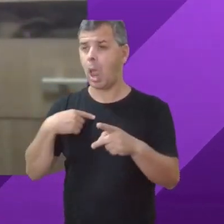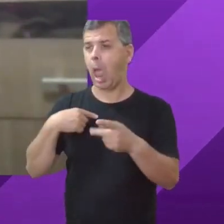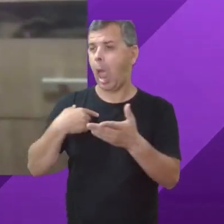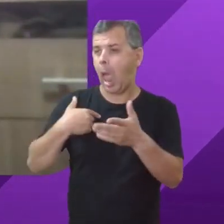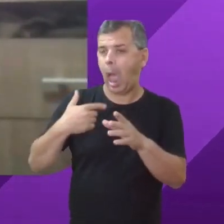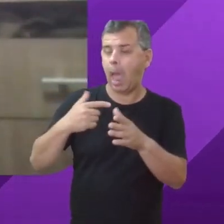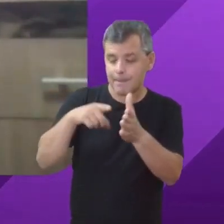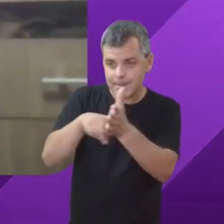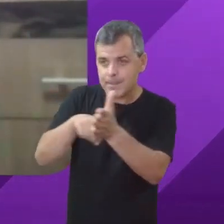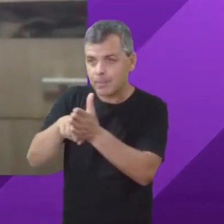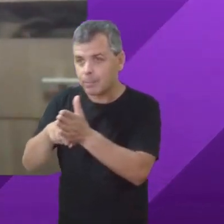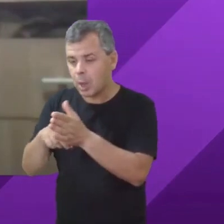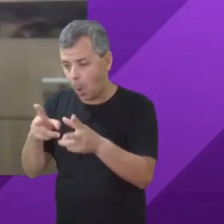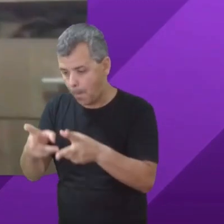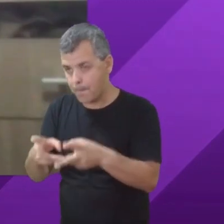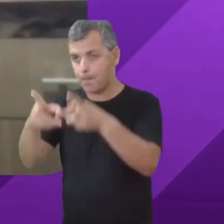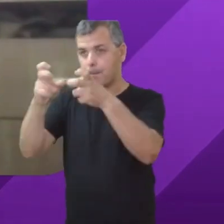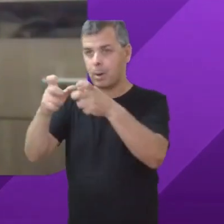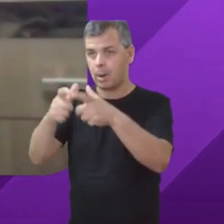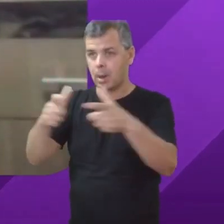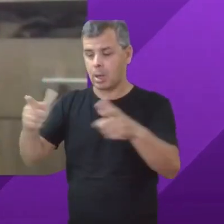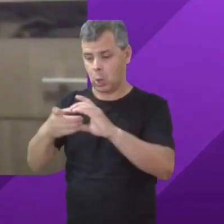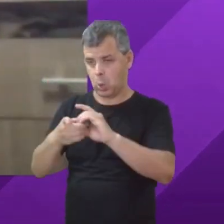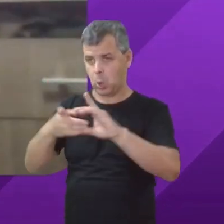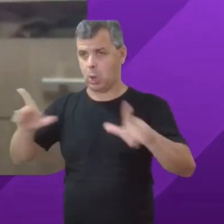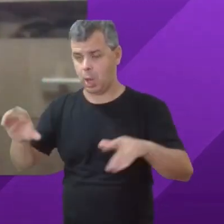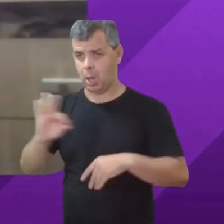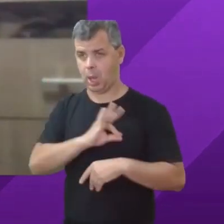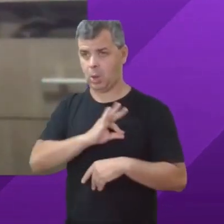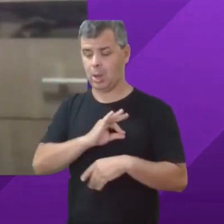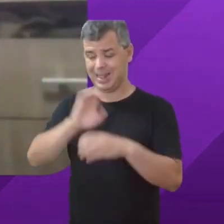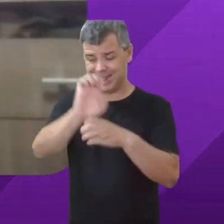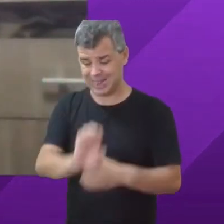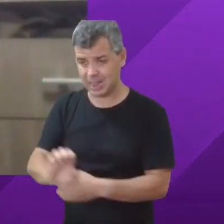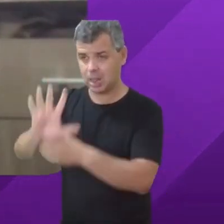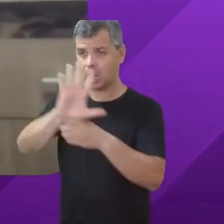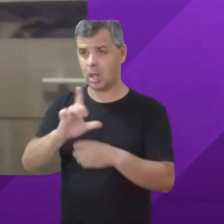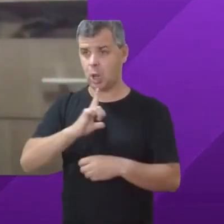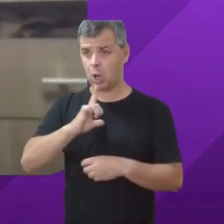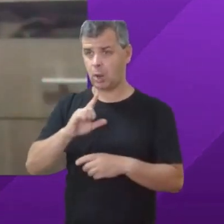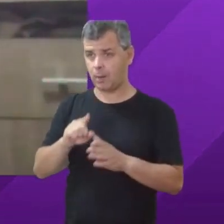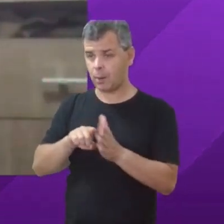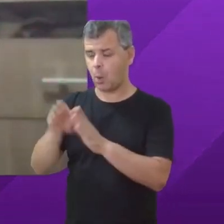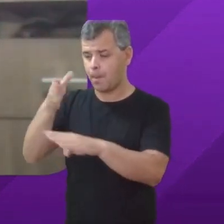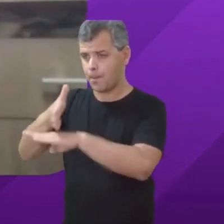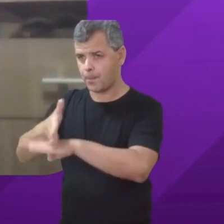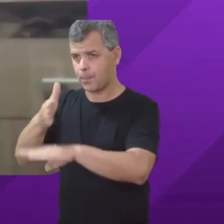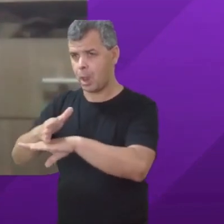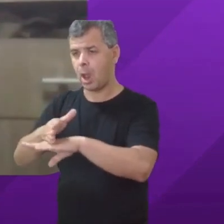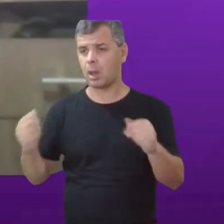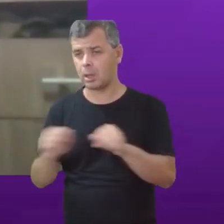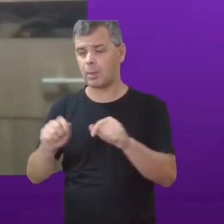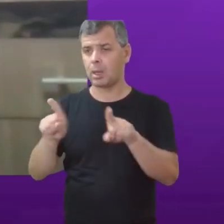isso hoje, olha, que eu consigo perceber uma maior democratização da polícia e do Estado quando eu tenho um indicador de participação